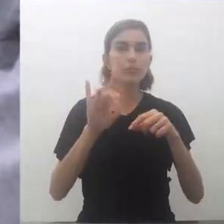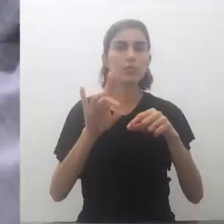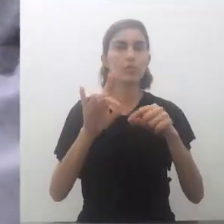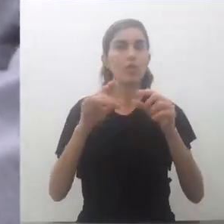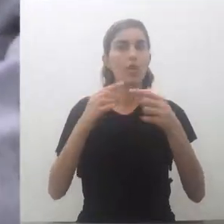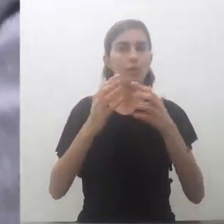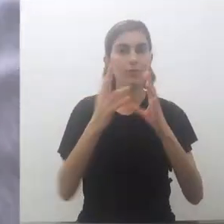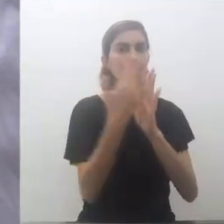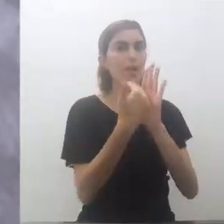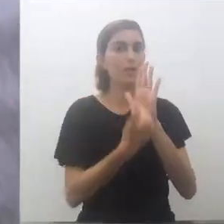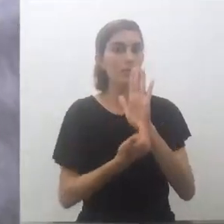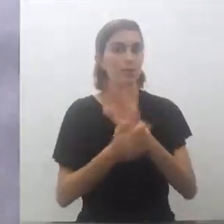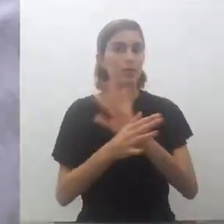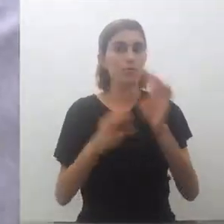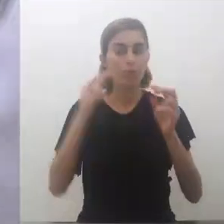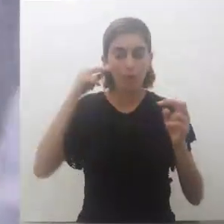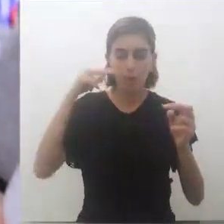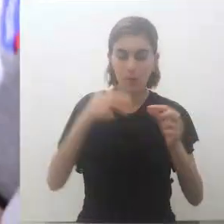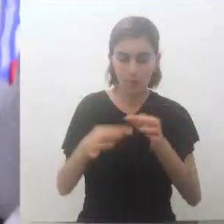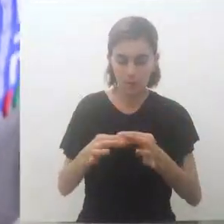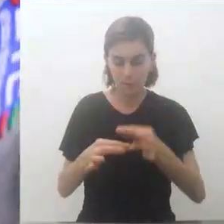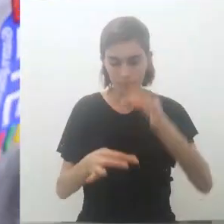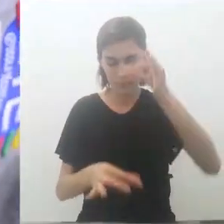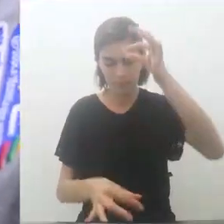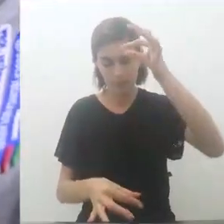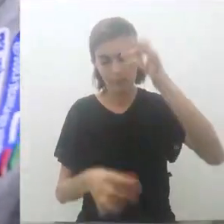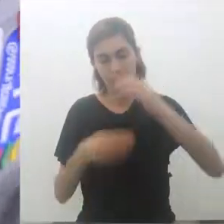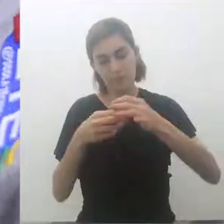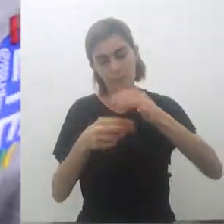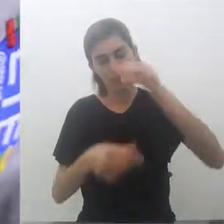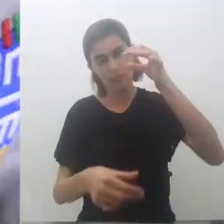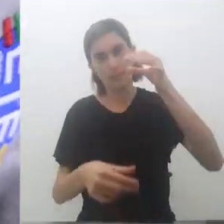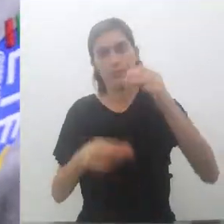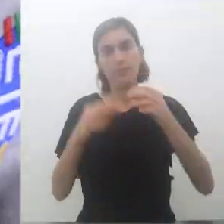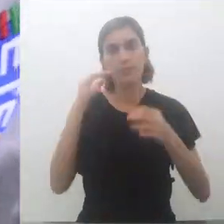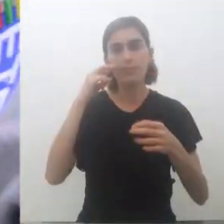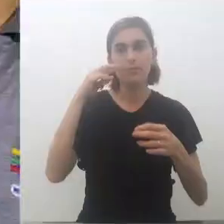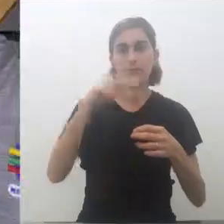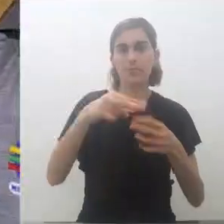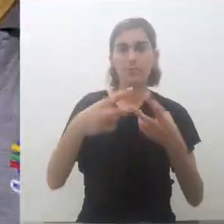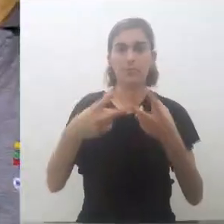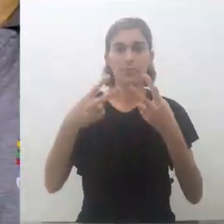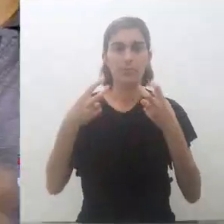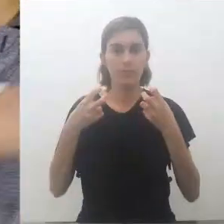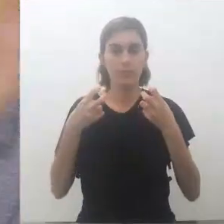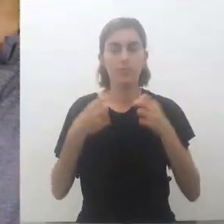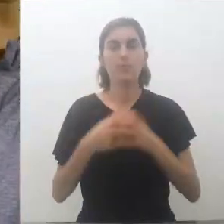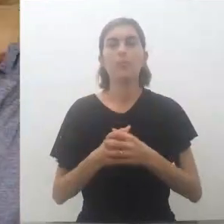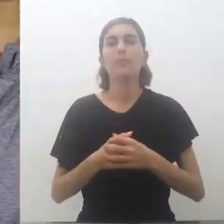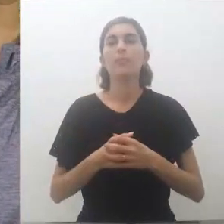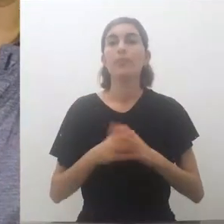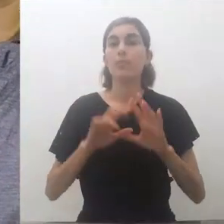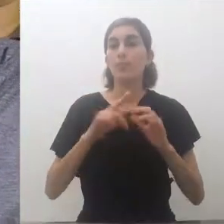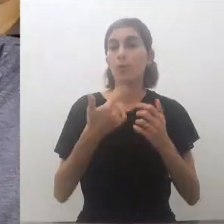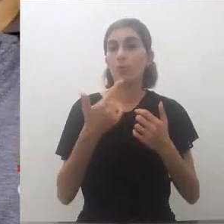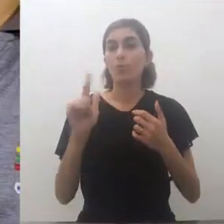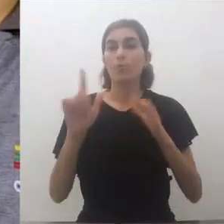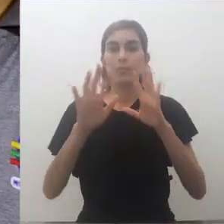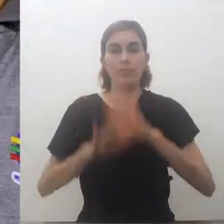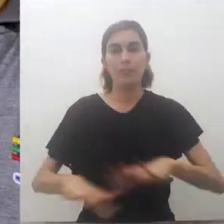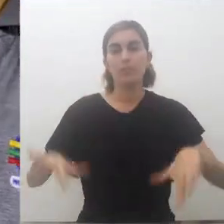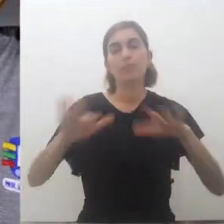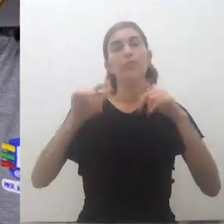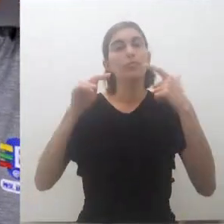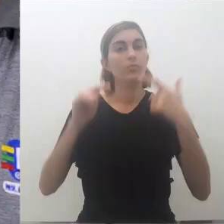como o nosso olhar vai seguir os elementos na página ou no ambiente, né?